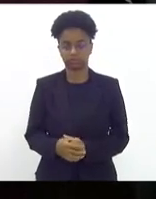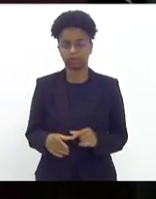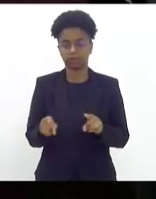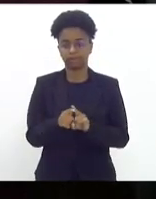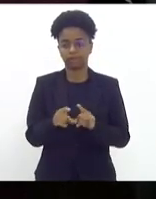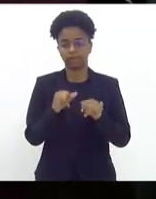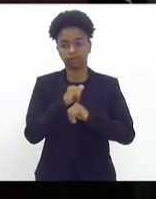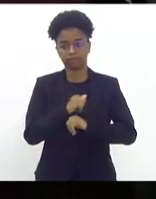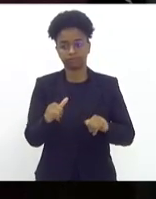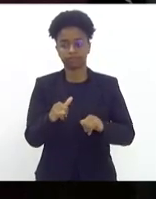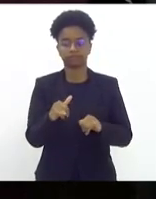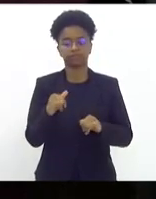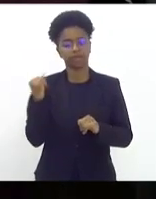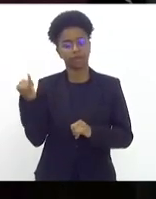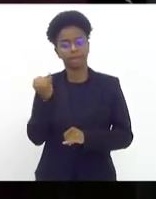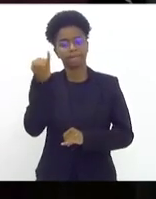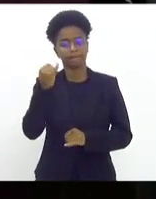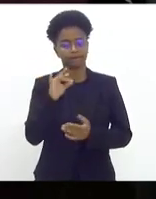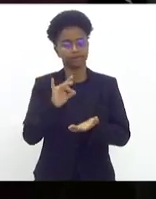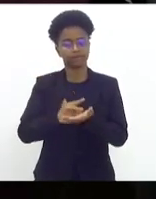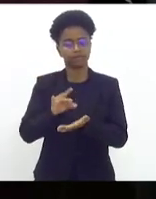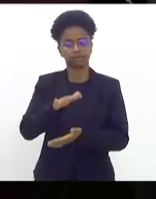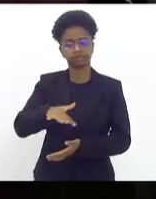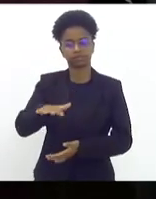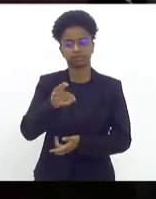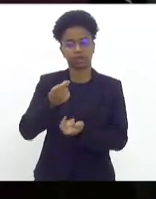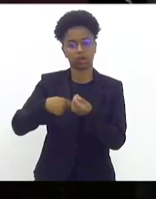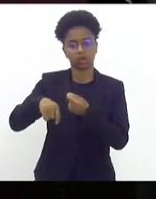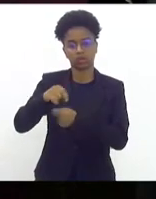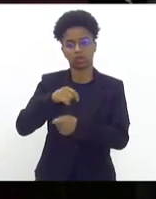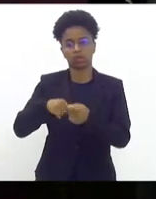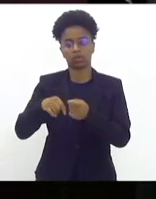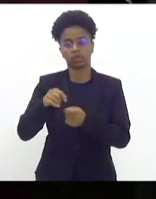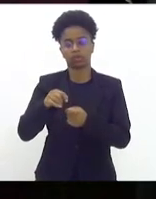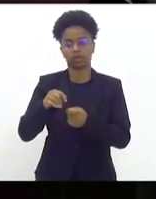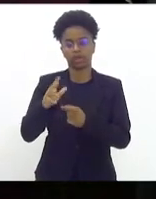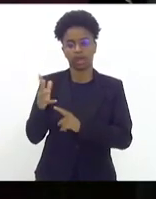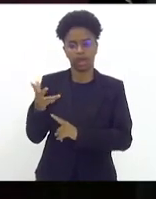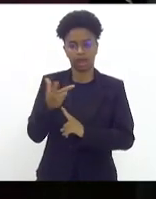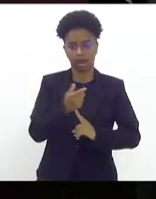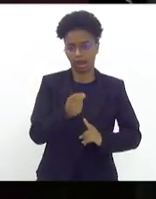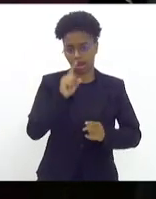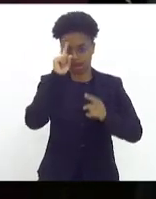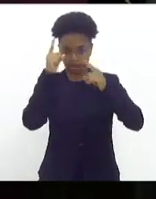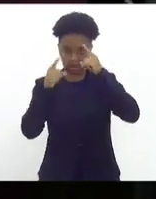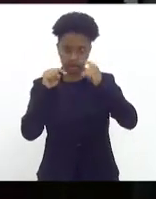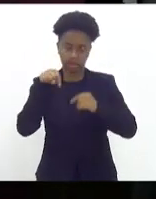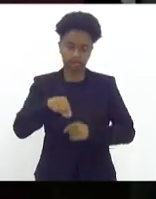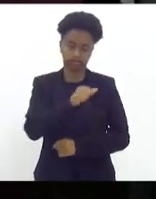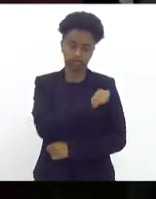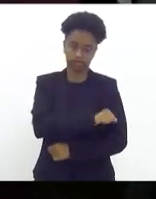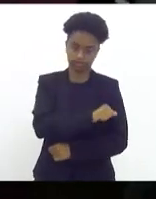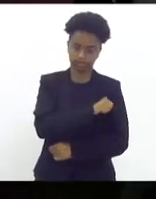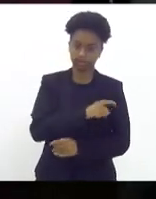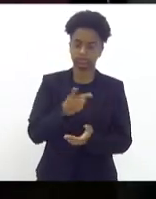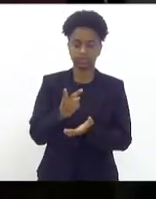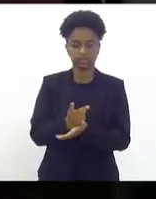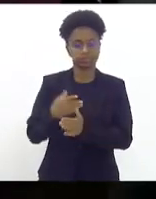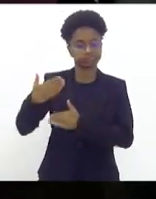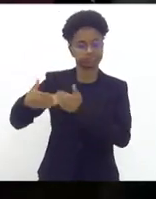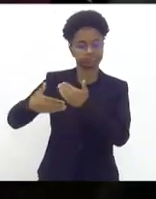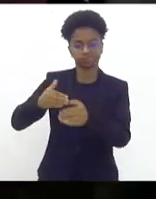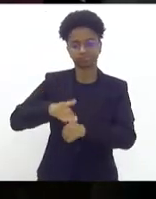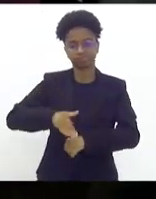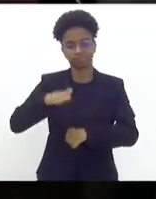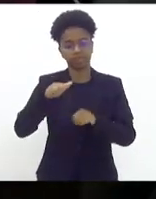quanto tem sido importante esse segmento da economia criativa, né, para o Estado do Rio de Janeiro, cada vez mais pujante, cada